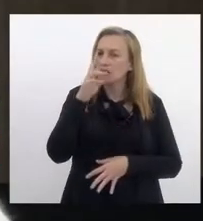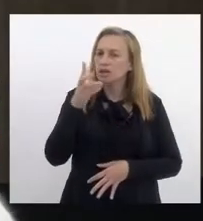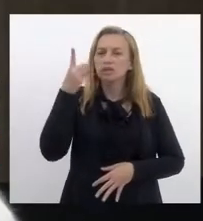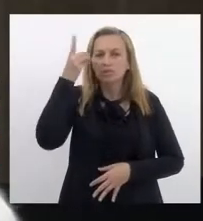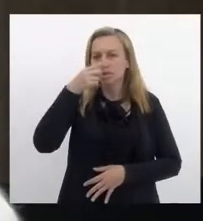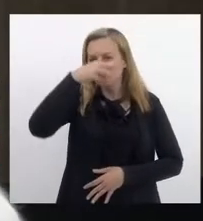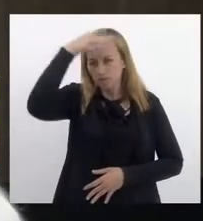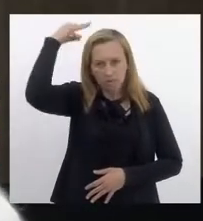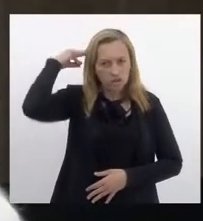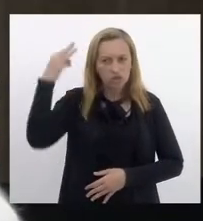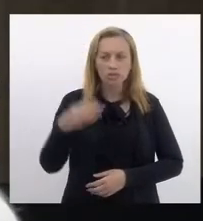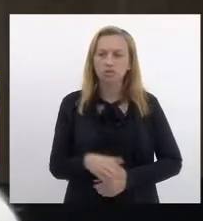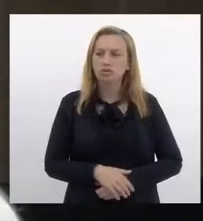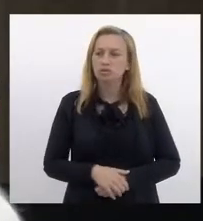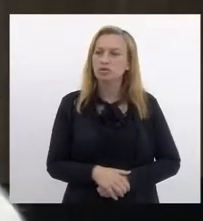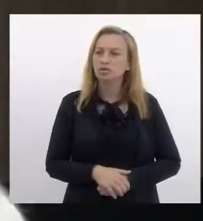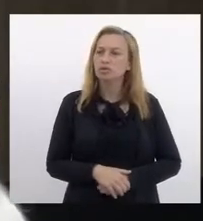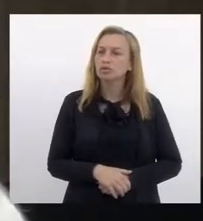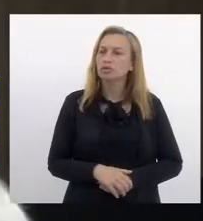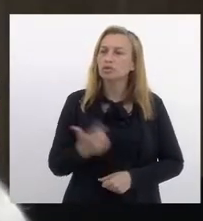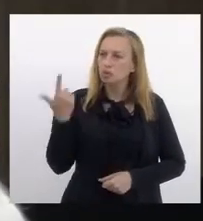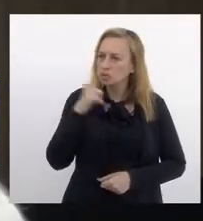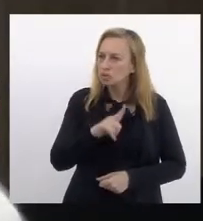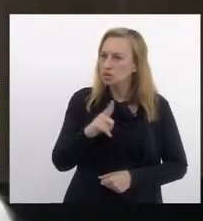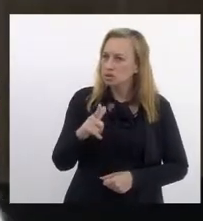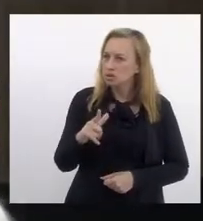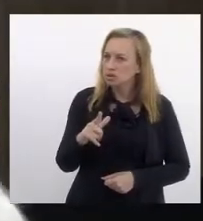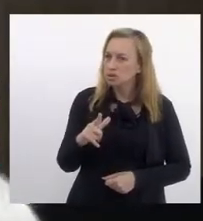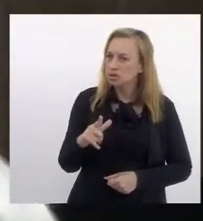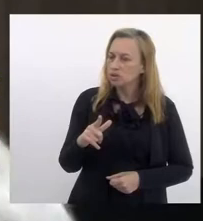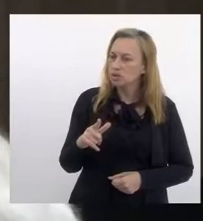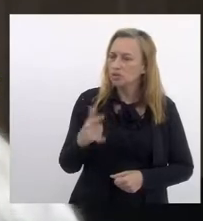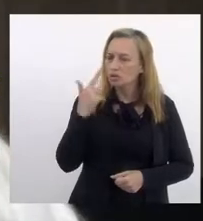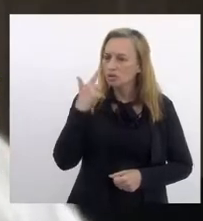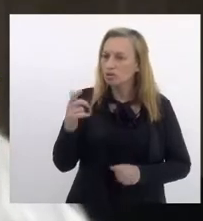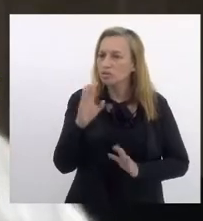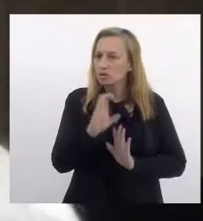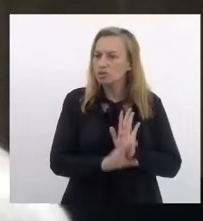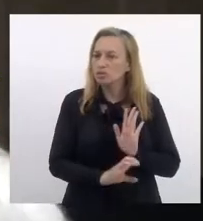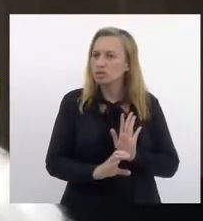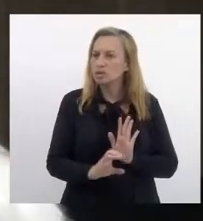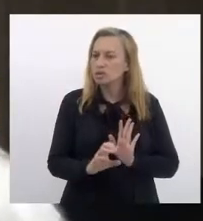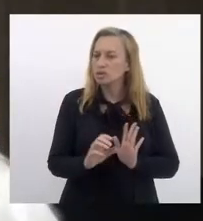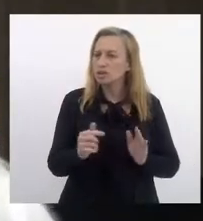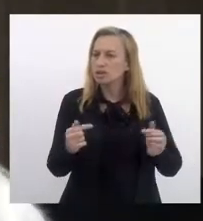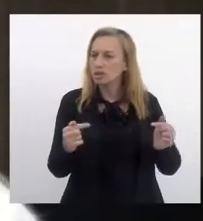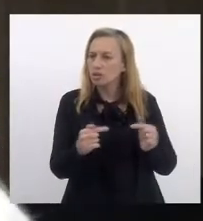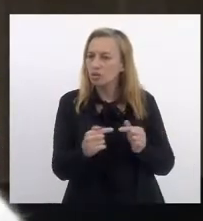Pacheco, Vossa Excelência conseguiu esclarecer se com as emendas extingue ou não?